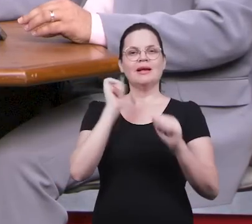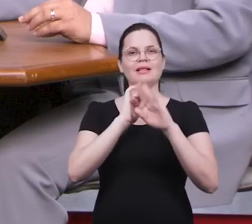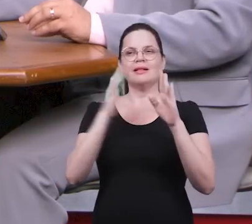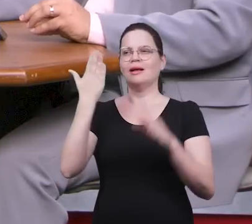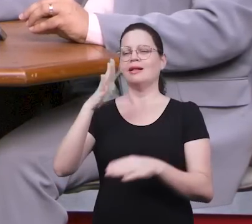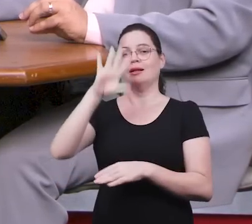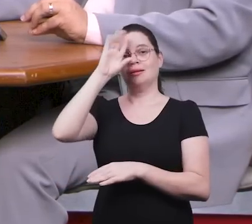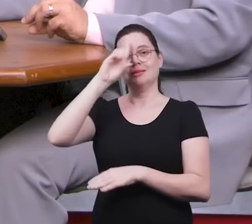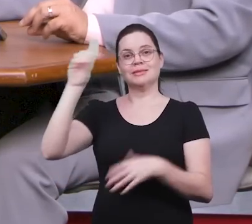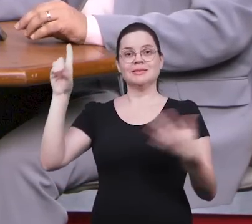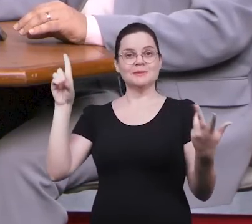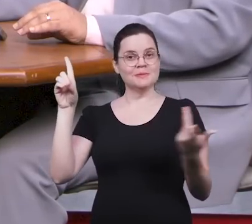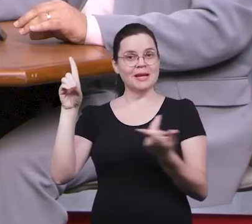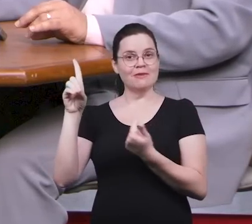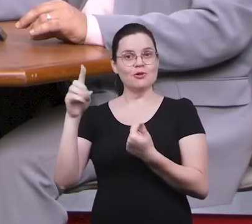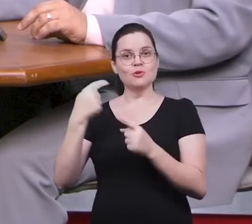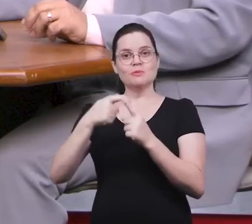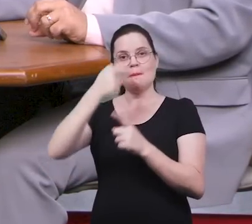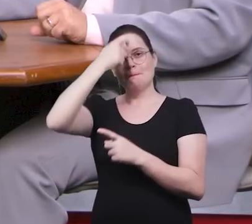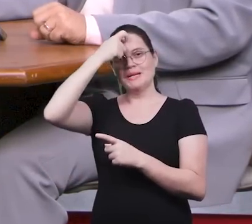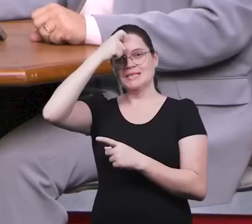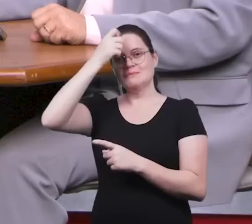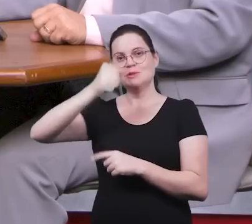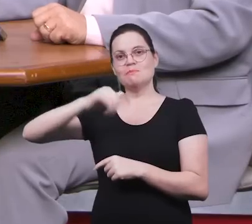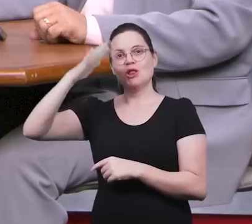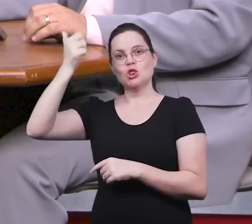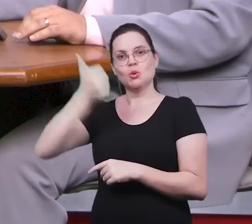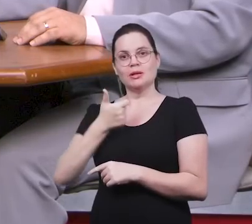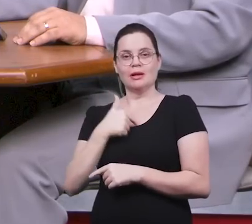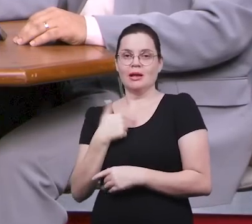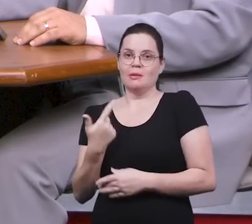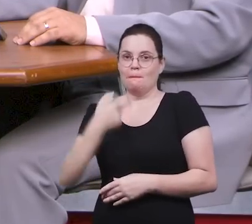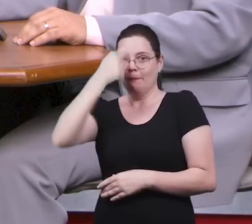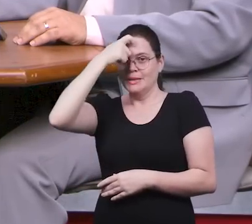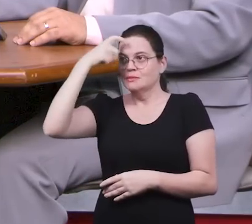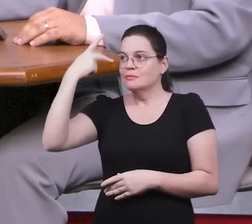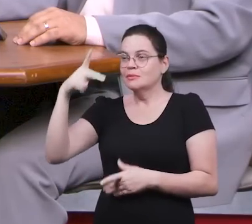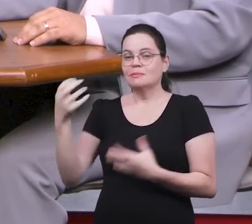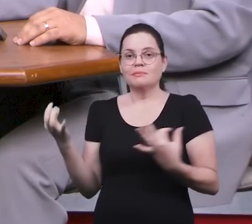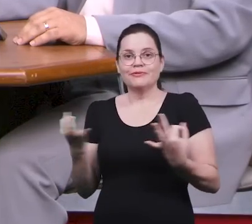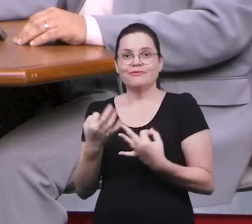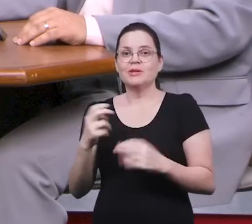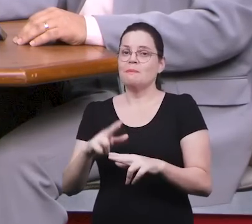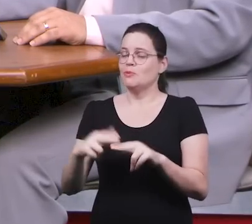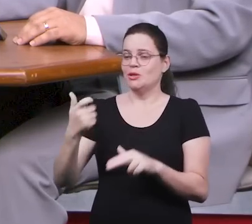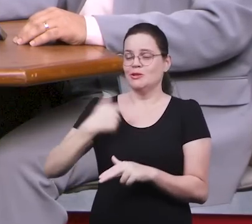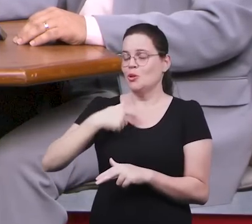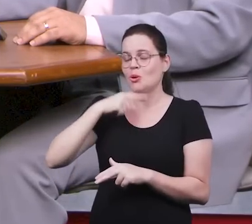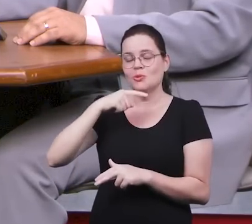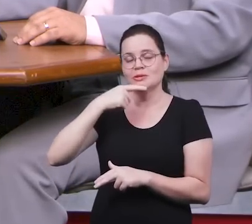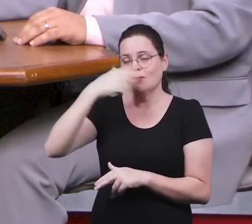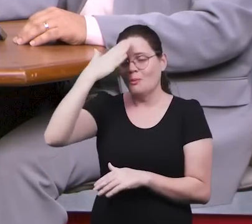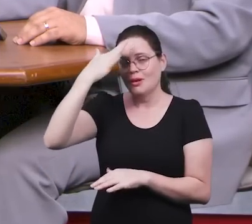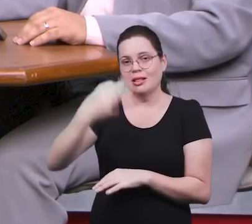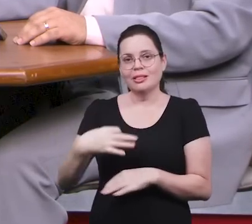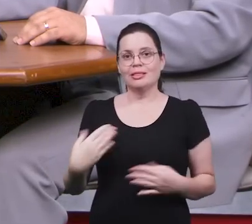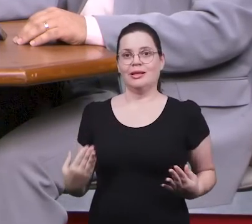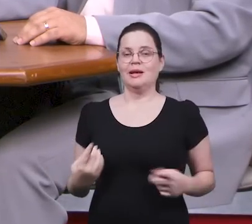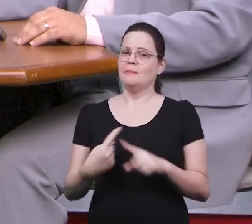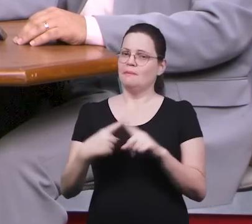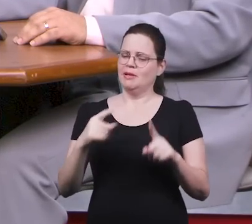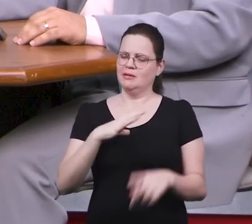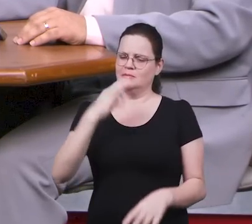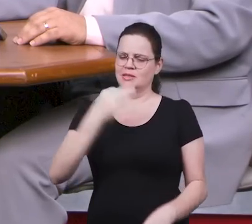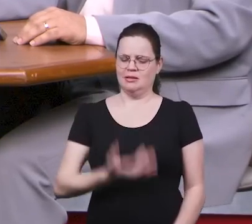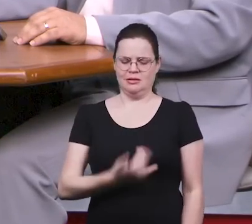esse Deus maravilhoso que tem pensamentos muito maiores do que os nossos. E por isso, muitas vezes, nós não entendemos o que Ele está fazendo. Mas uma certeza nós